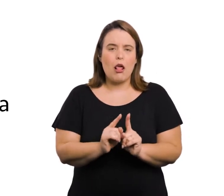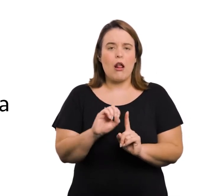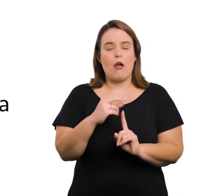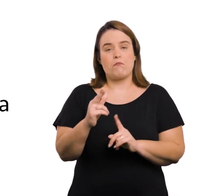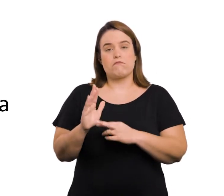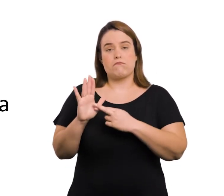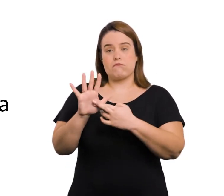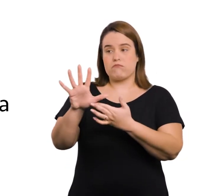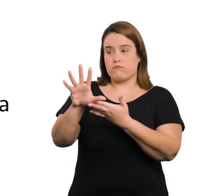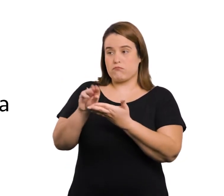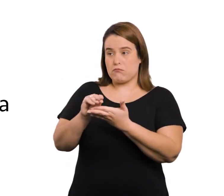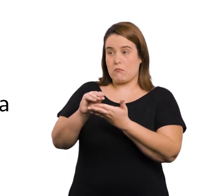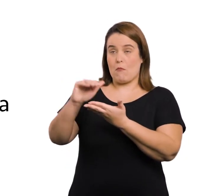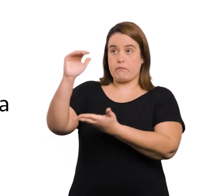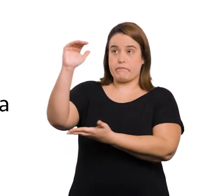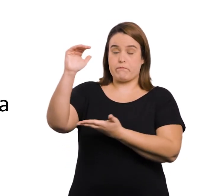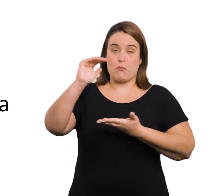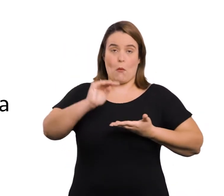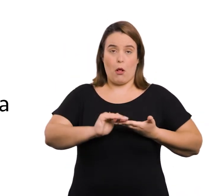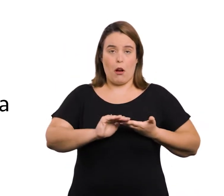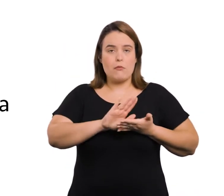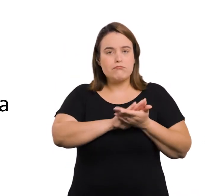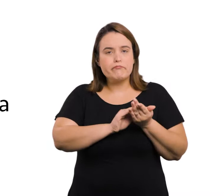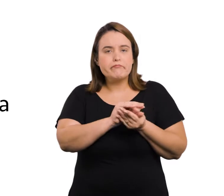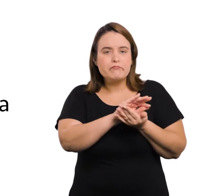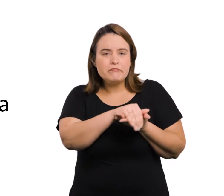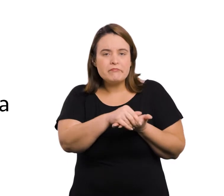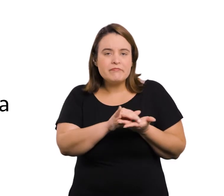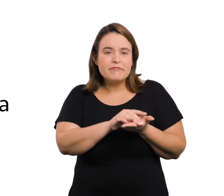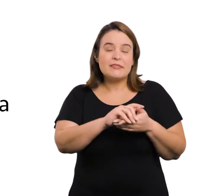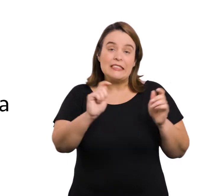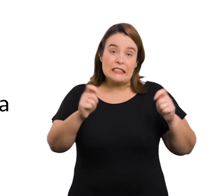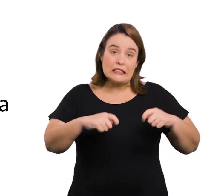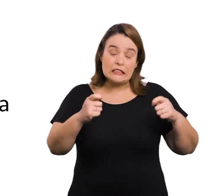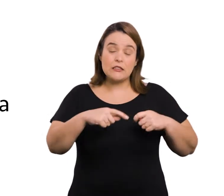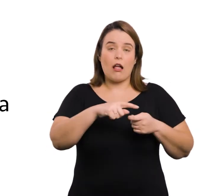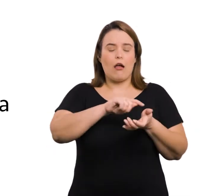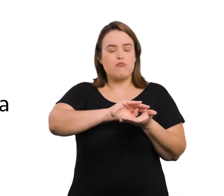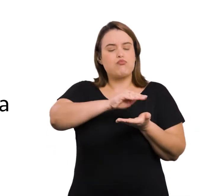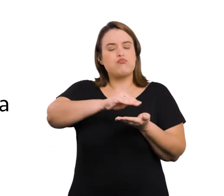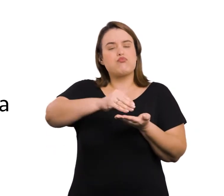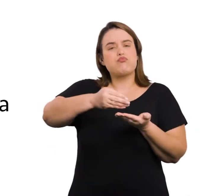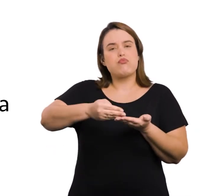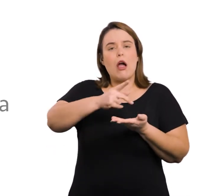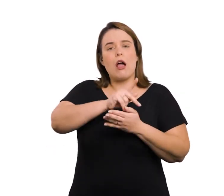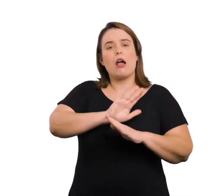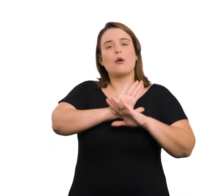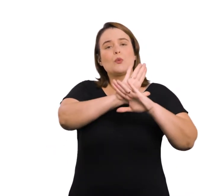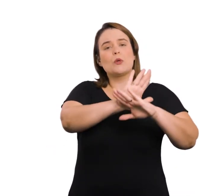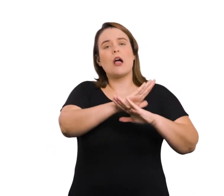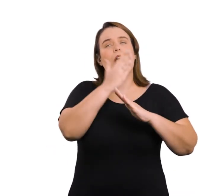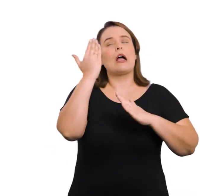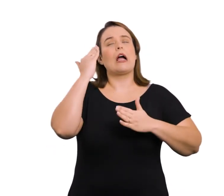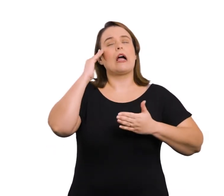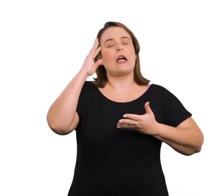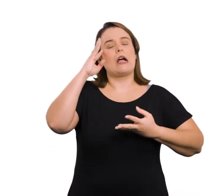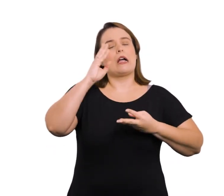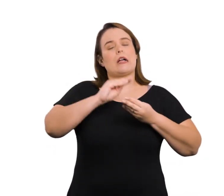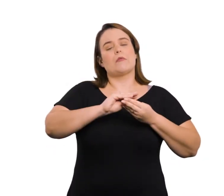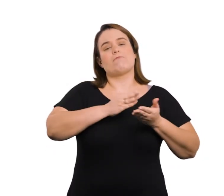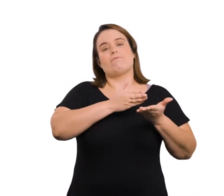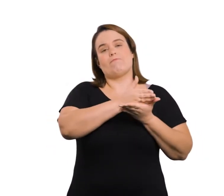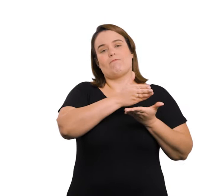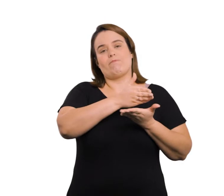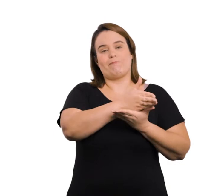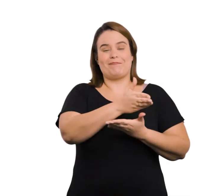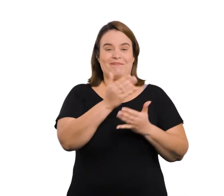e reproduções de objetos e outros elementos com a utilização de texturas e relevos, que contribuem para a